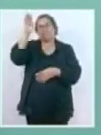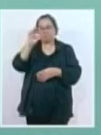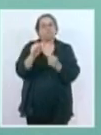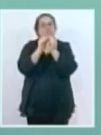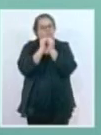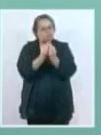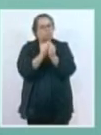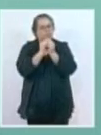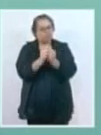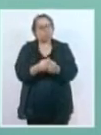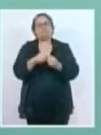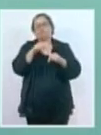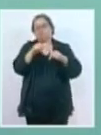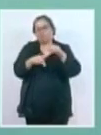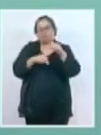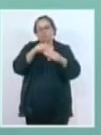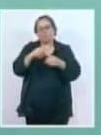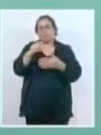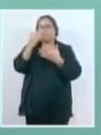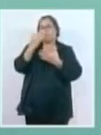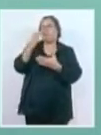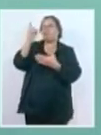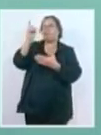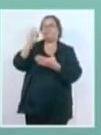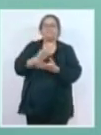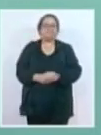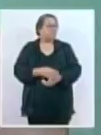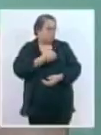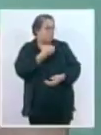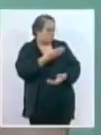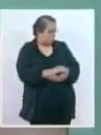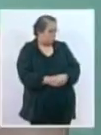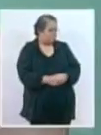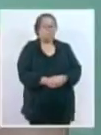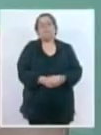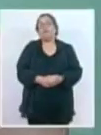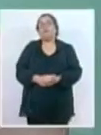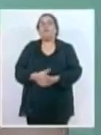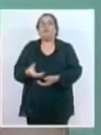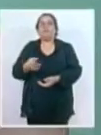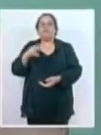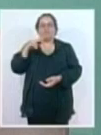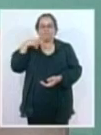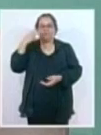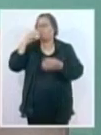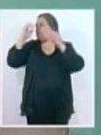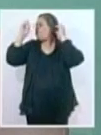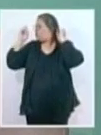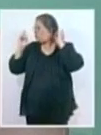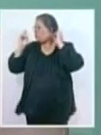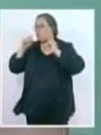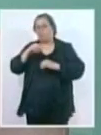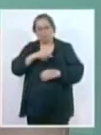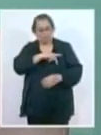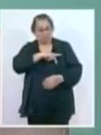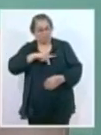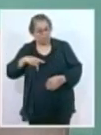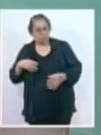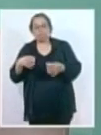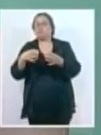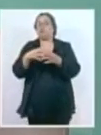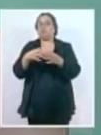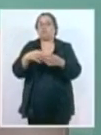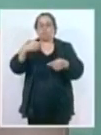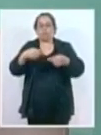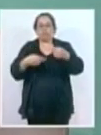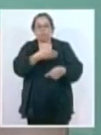e produzimos muito, louvado seja Deus. Que bom, vereador. Olha, o vereador Luiz Eduardo Dudu, ele é presidente da Comissão de